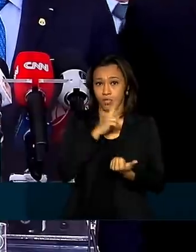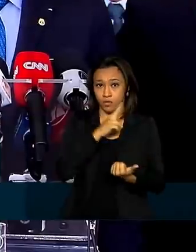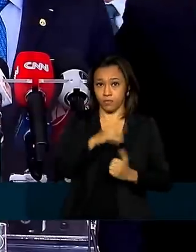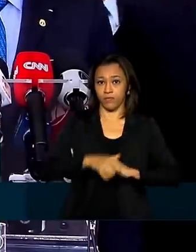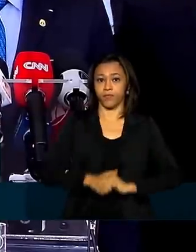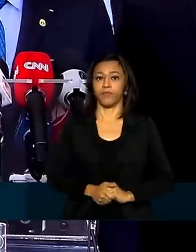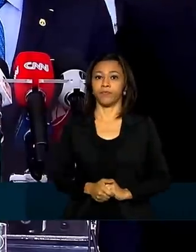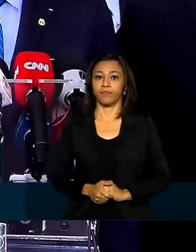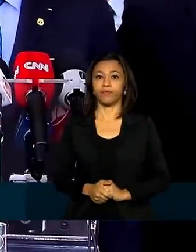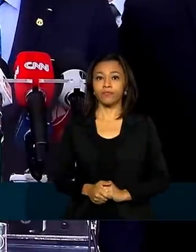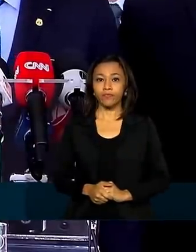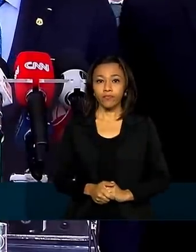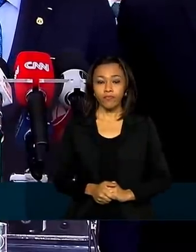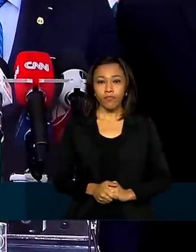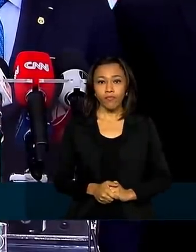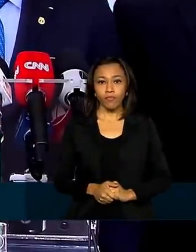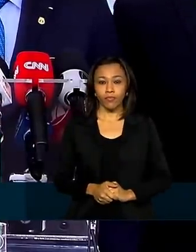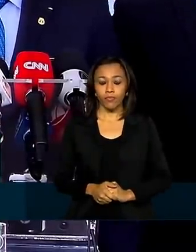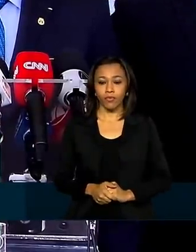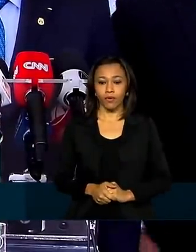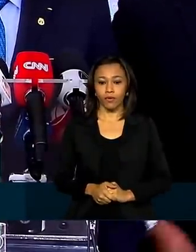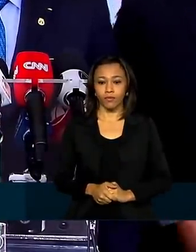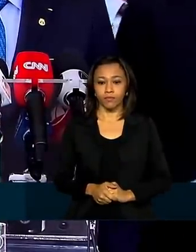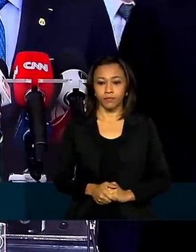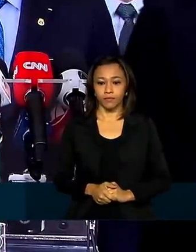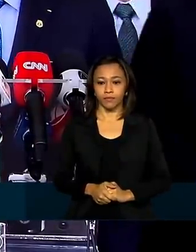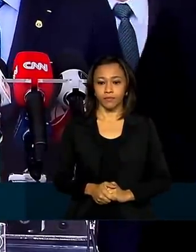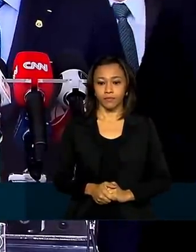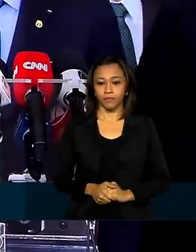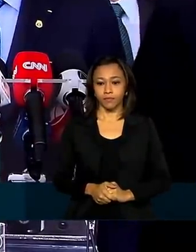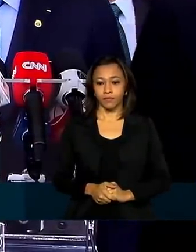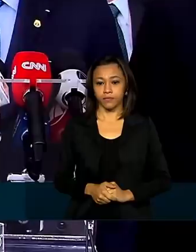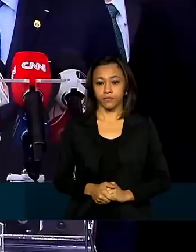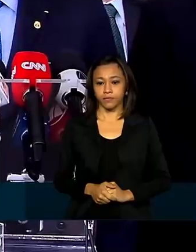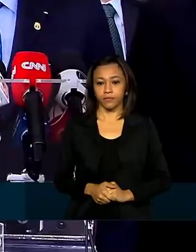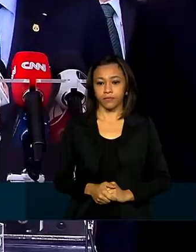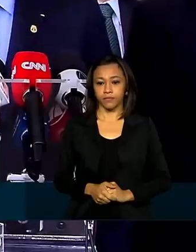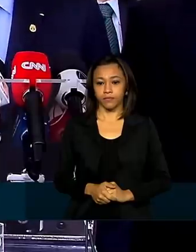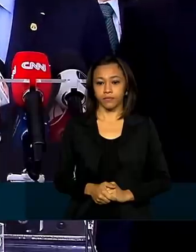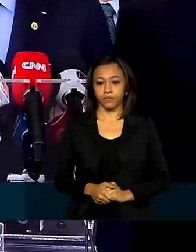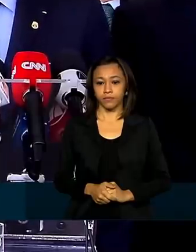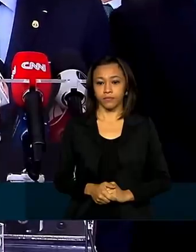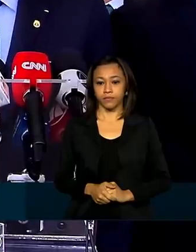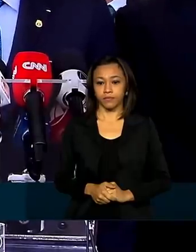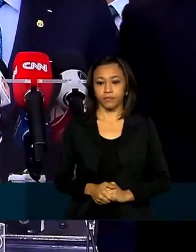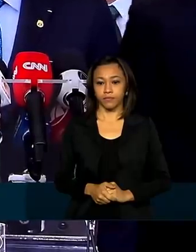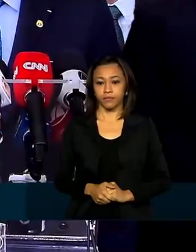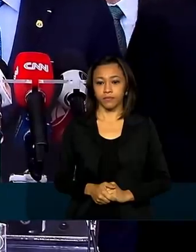Para buscarmos um entendimento, na busca de recuperar os empregos,